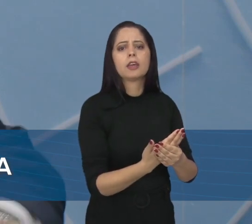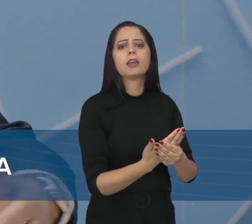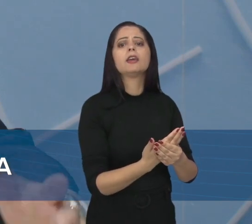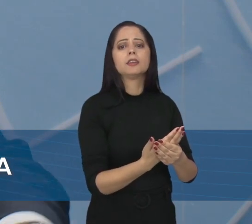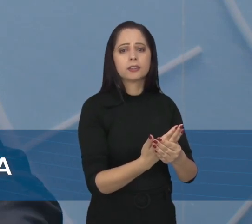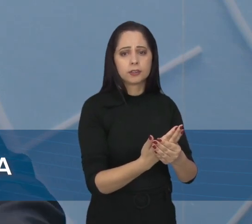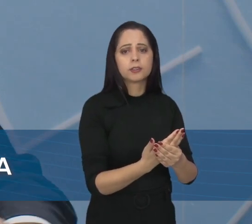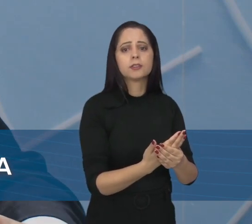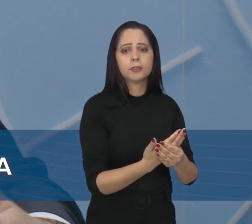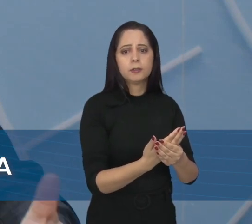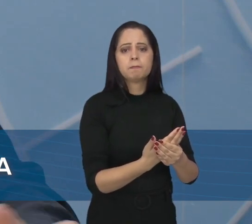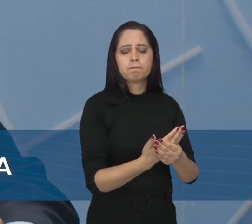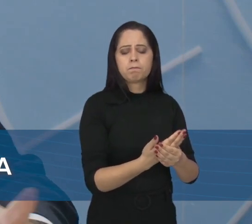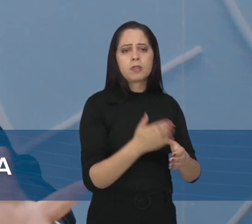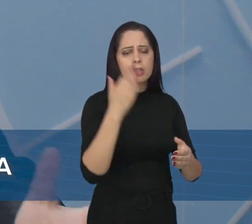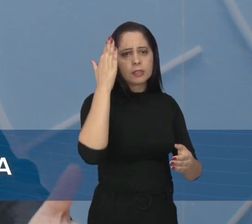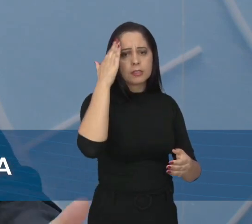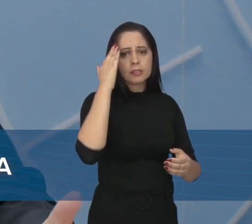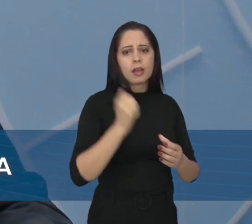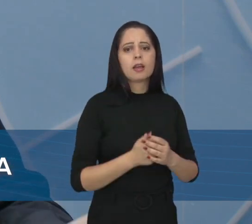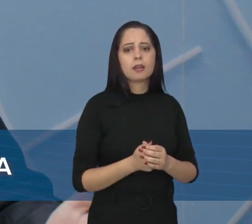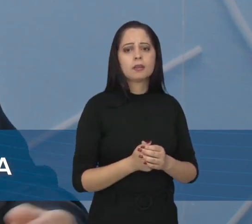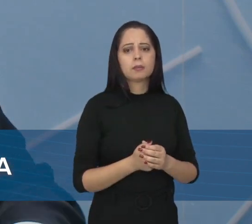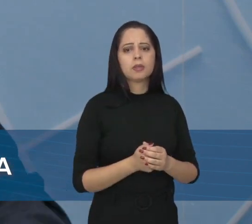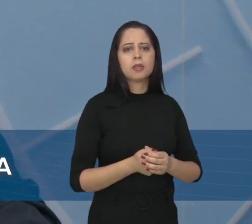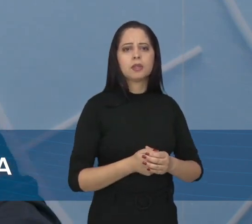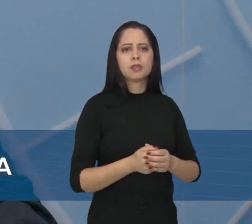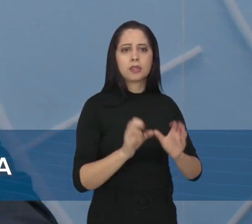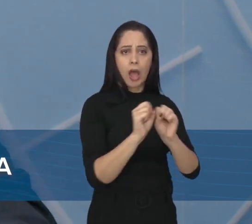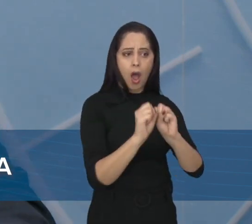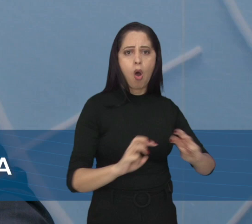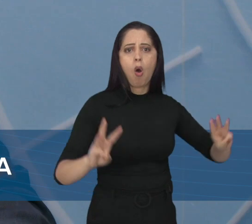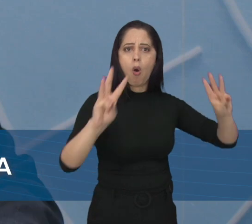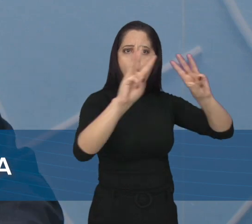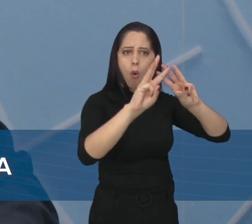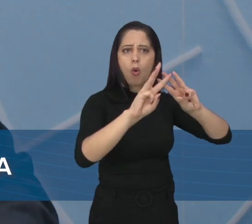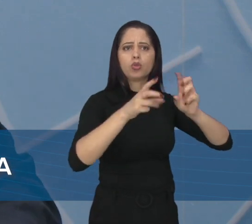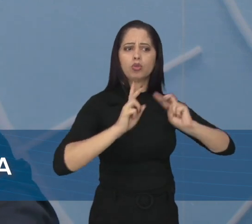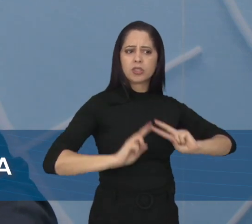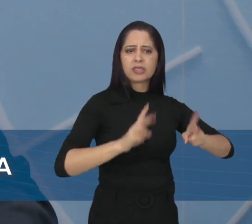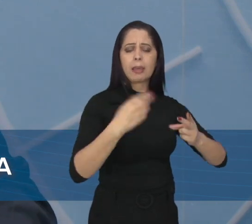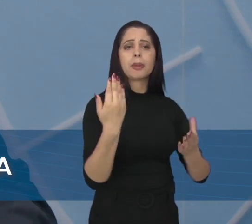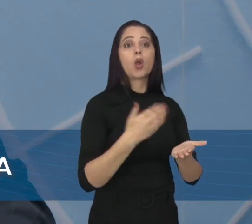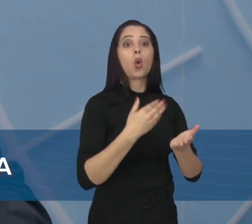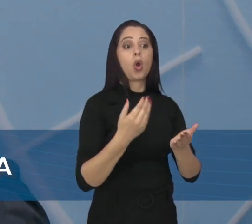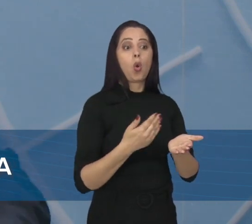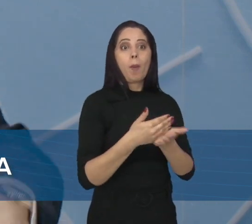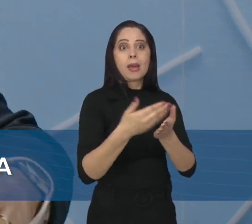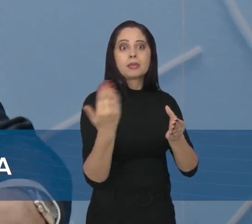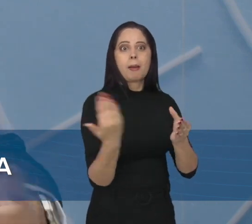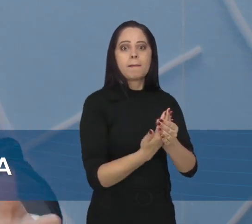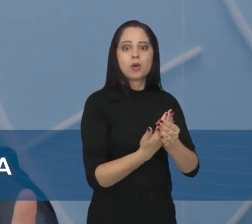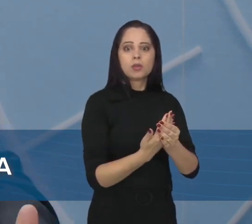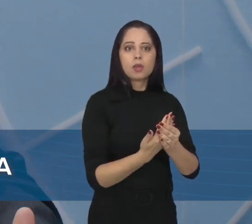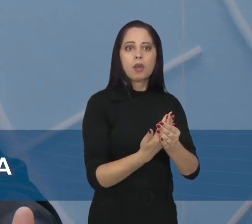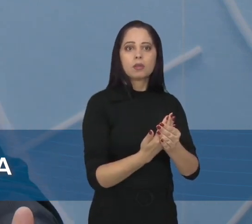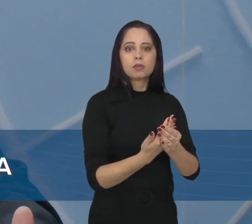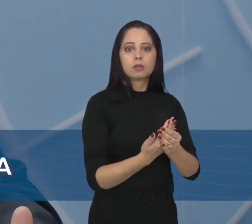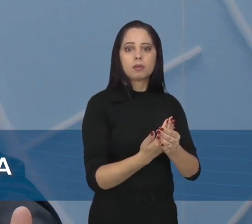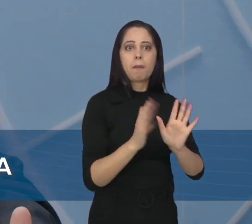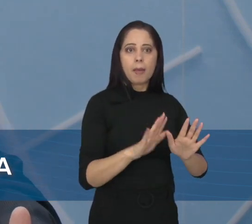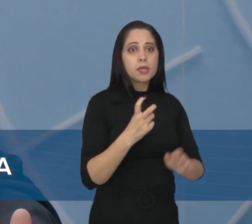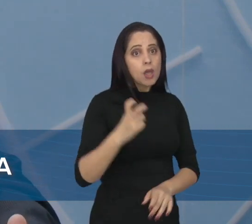às Organizações Unidas, das Nações Unidas, aos tribunais internacionais. É uma questão